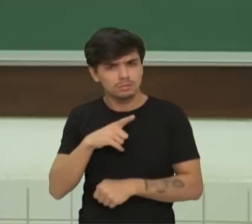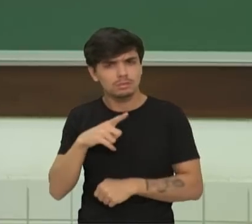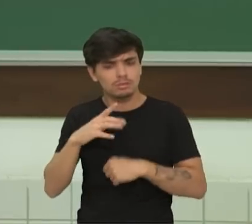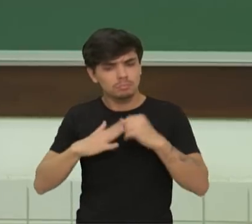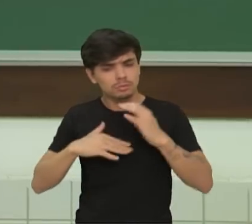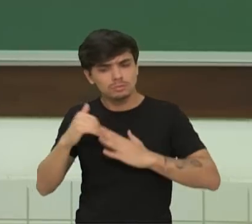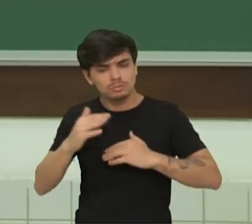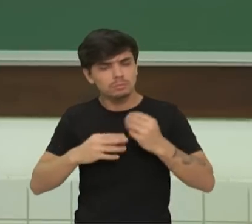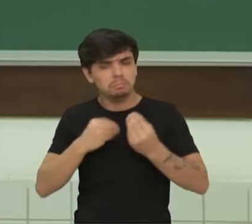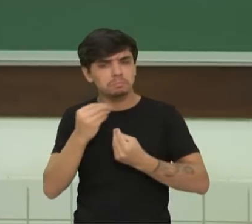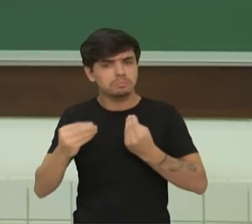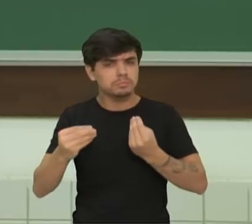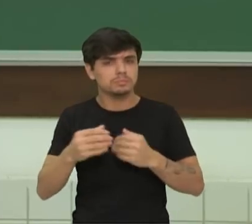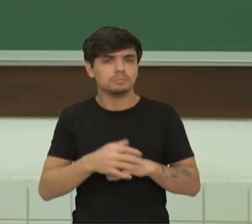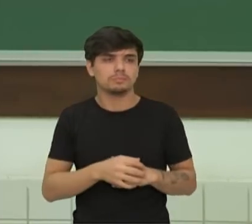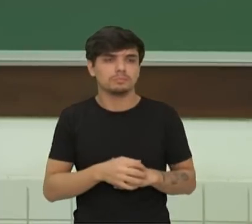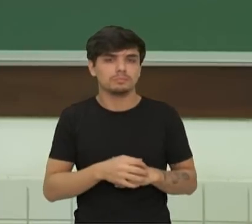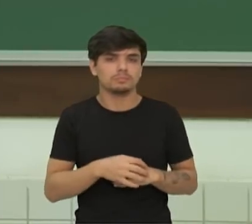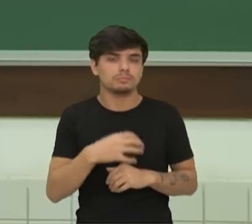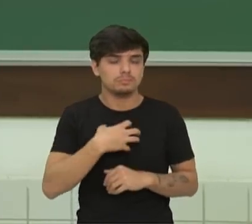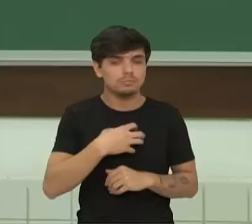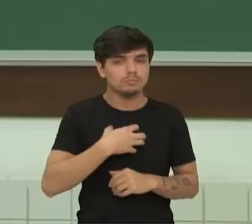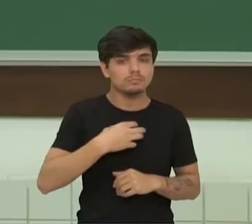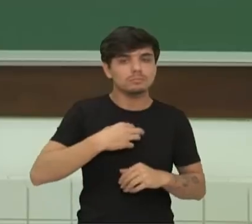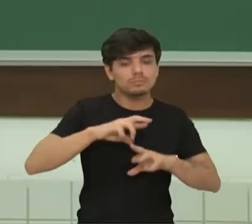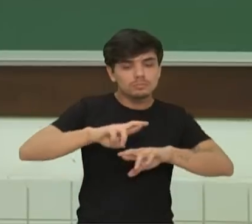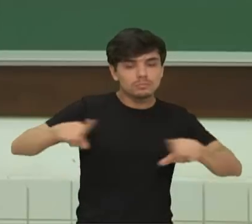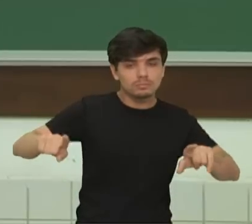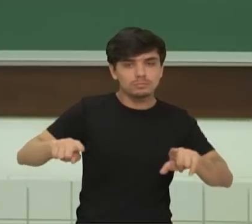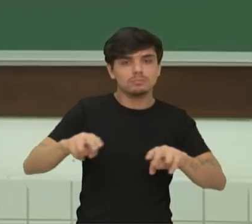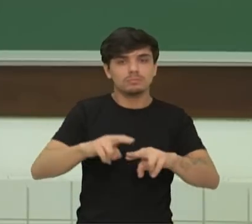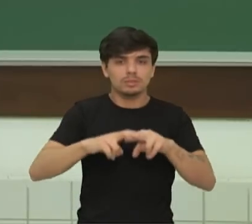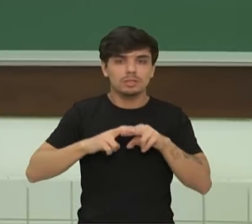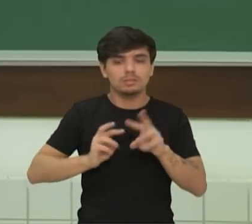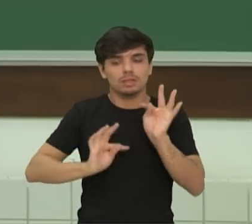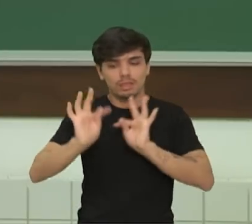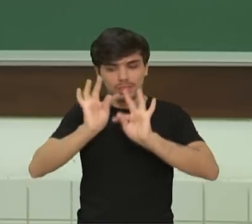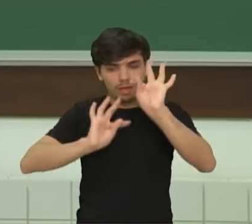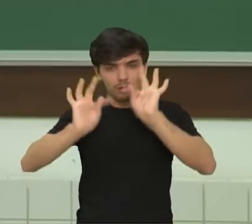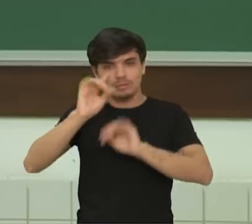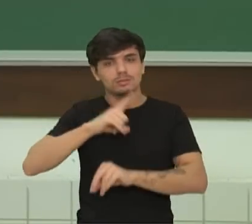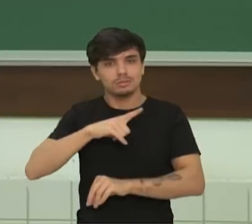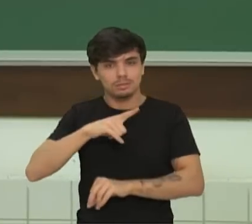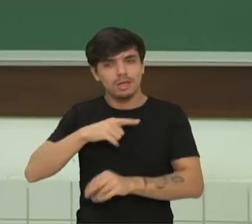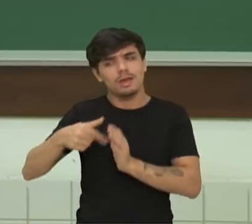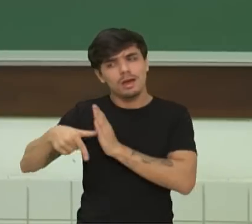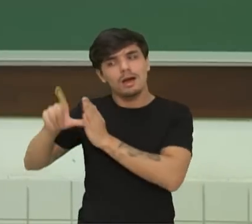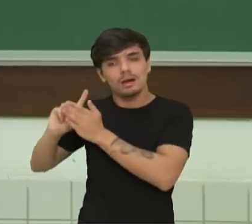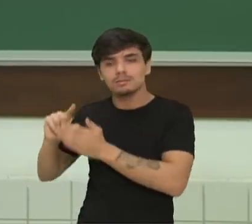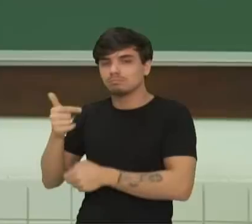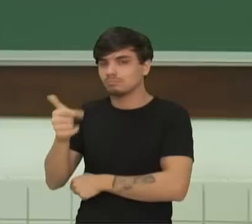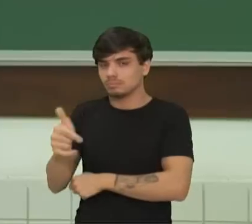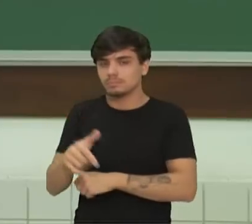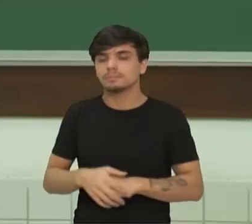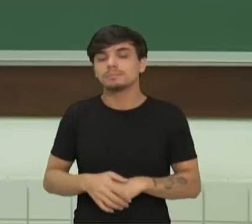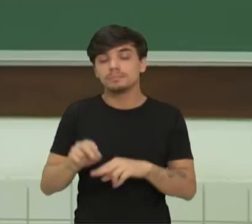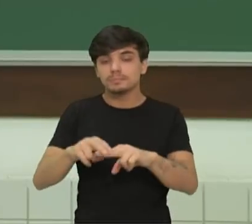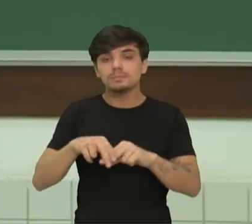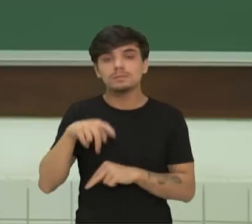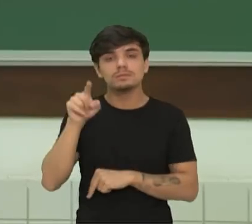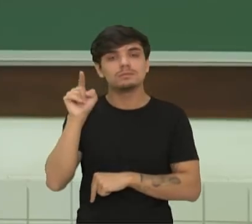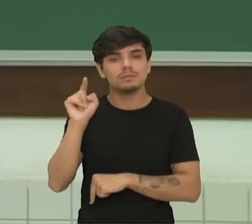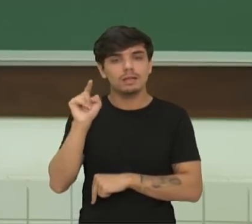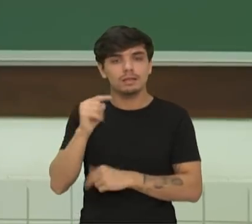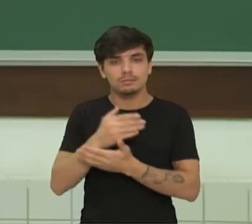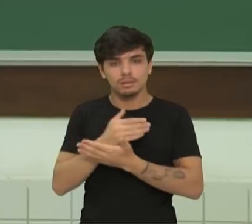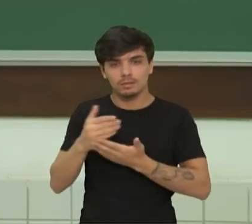formas diferentes, maneiras diferentes, pela tecnologia que hoje já existe, na época não existia. Porém, lá se